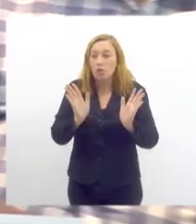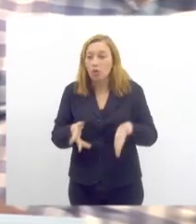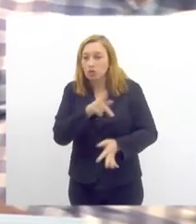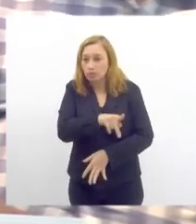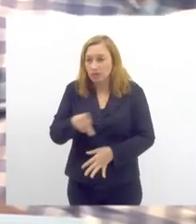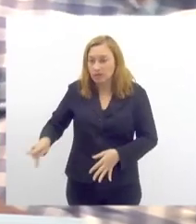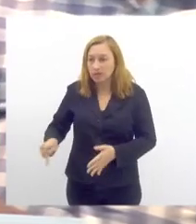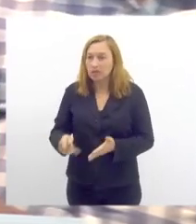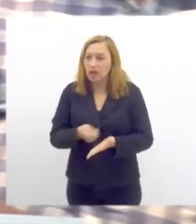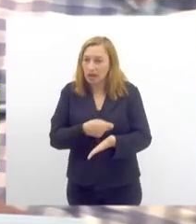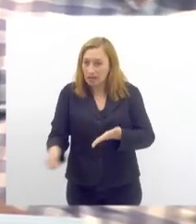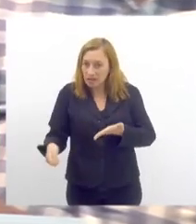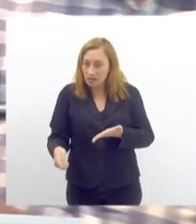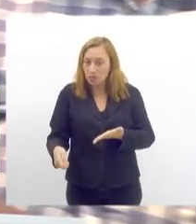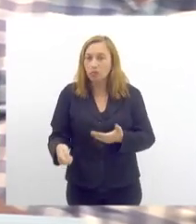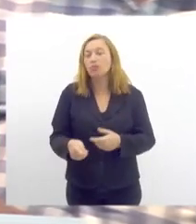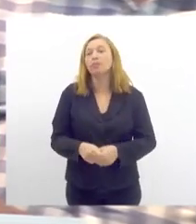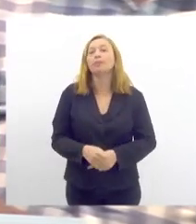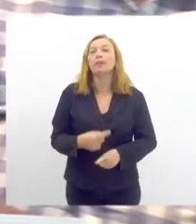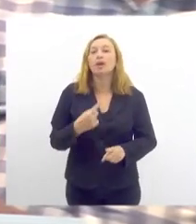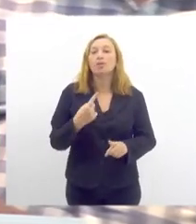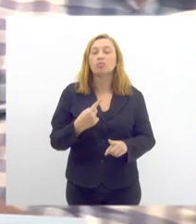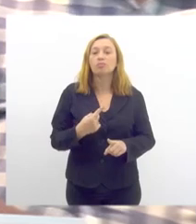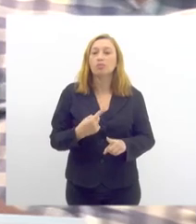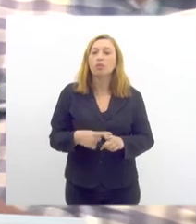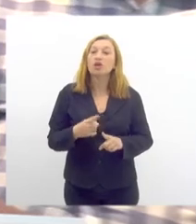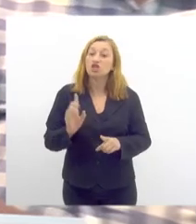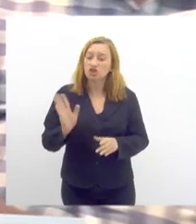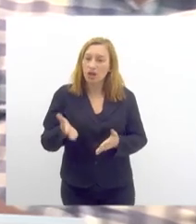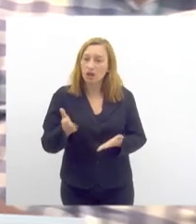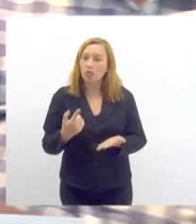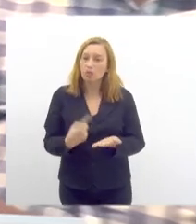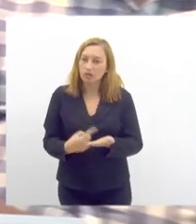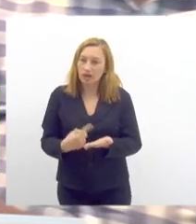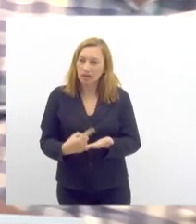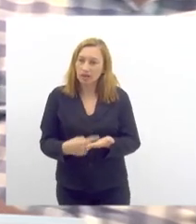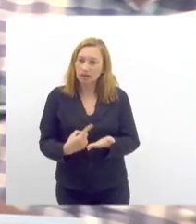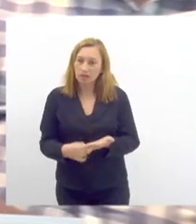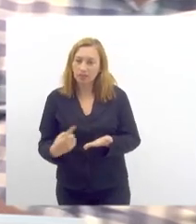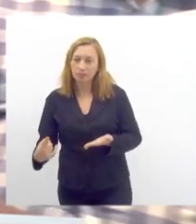ainda assim assinou a progressão, porque isso era uma coisa combinada,